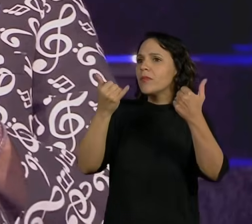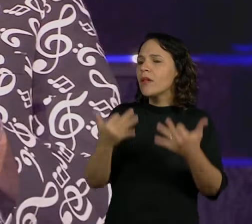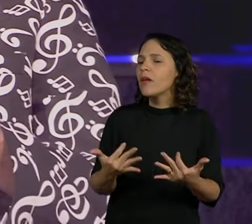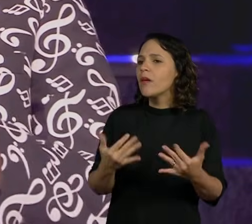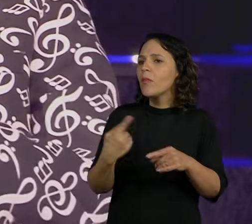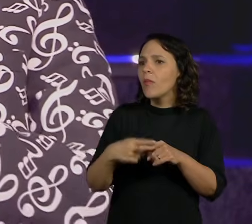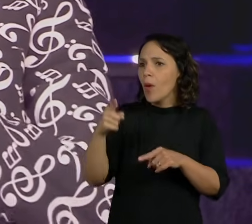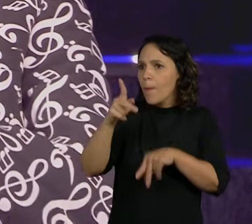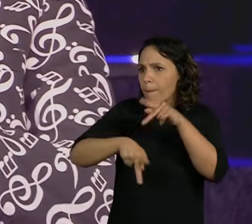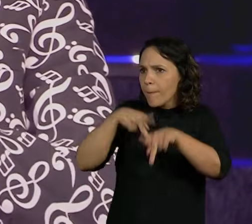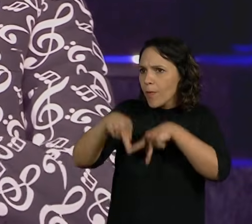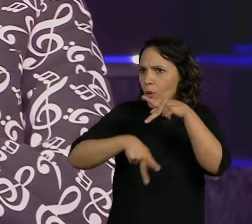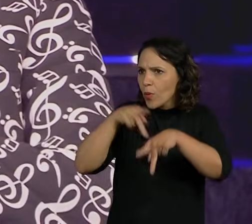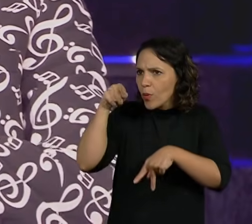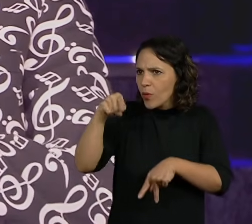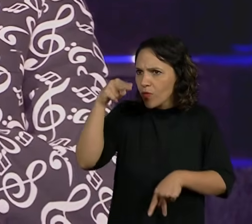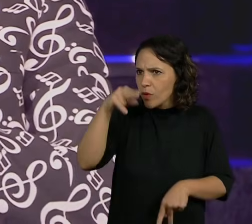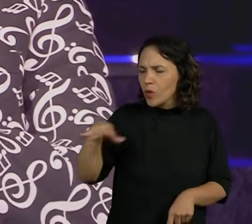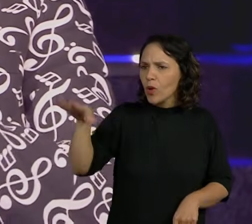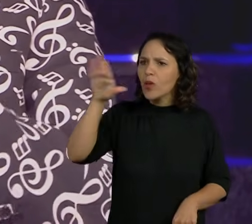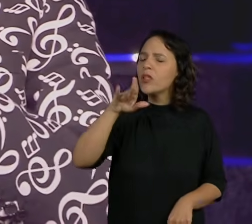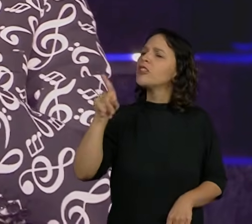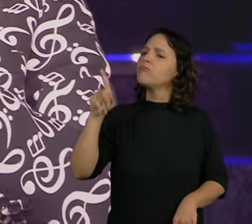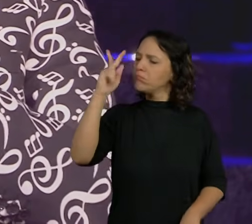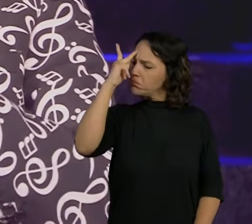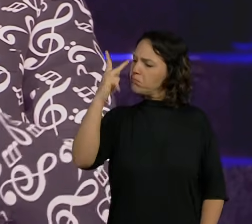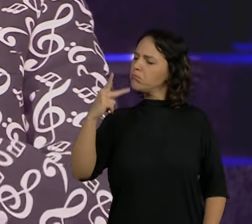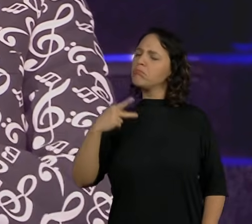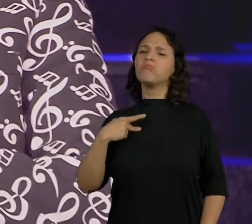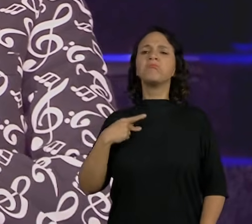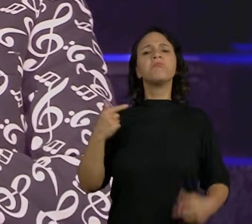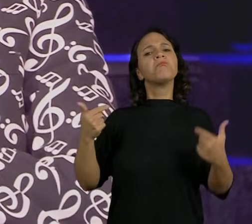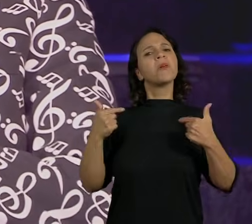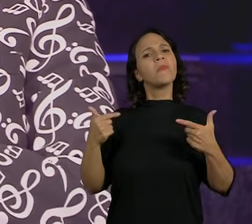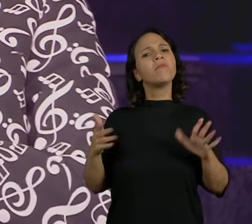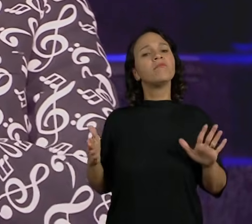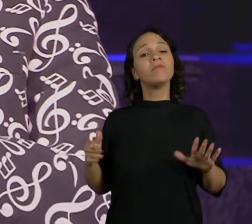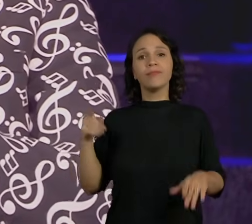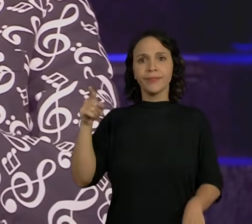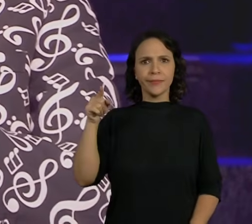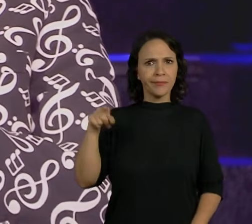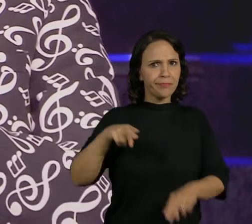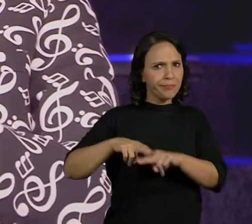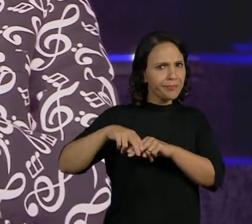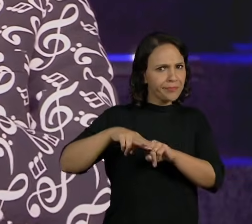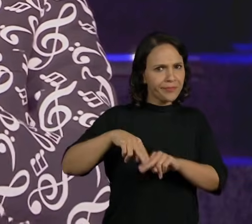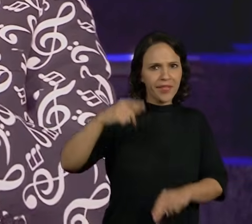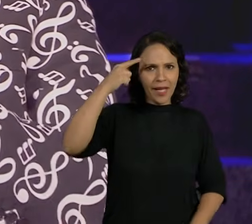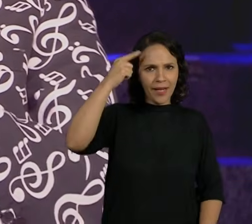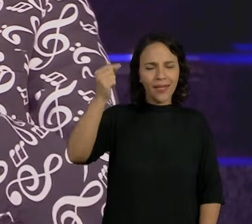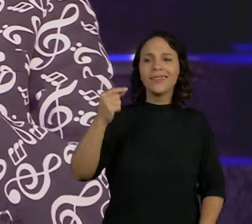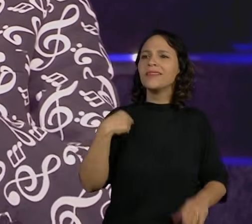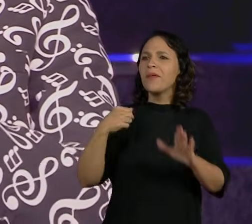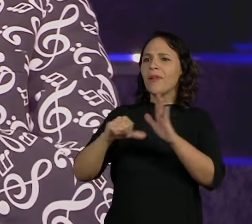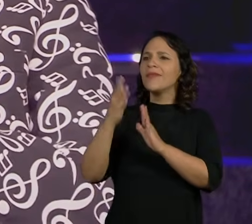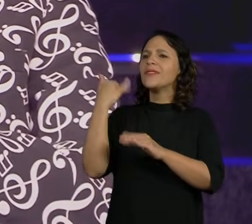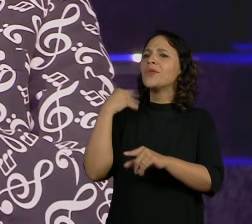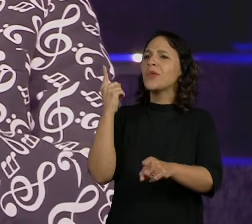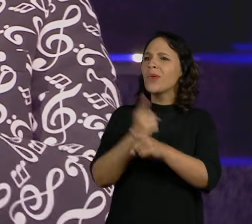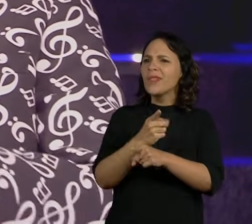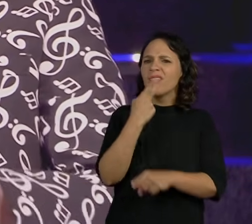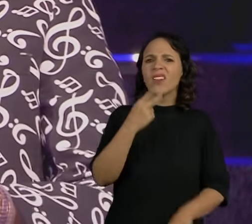nordestino é muito irreverente, né? Gosta muito dessa coisa. E a Ariana era demais, né? A Ariana, uma vez, encontrei com ele, a Ariana